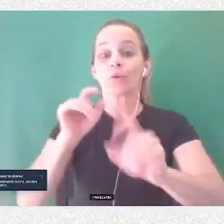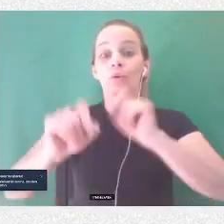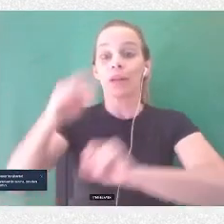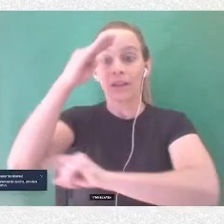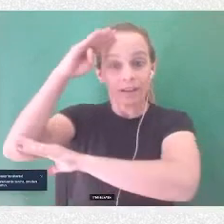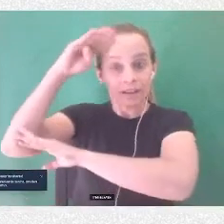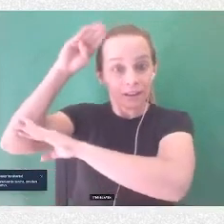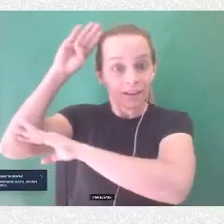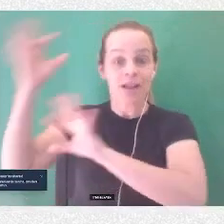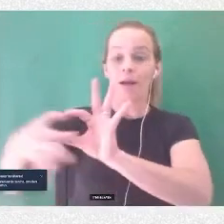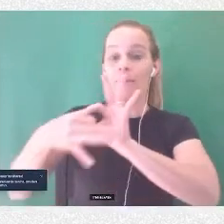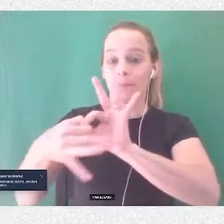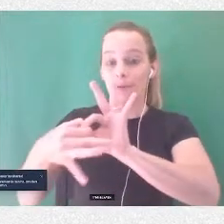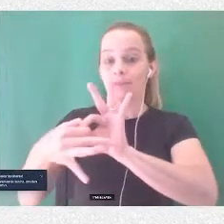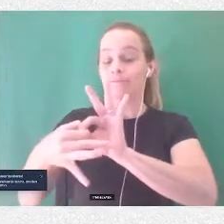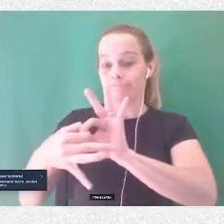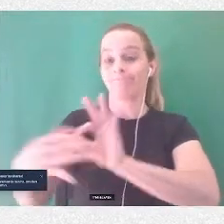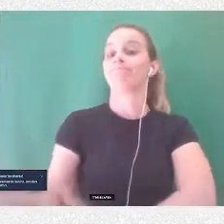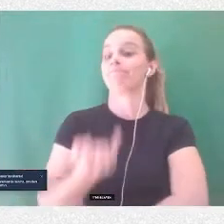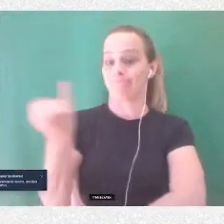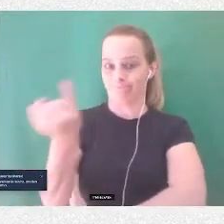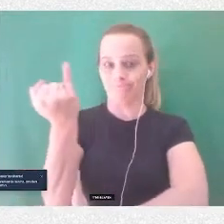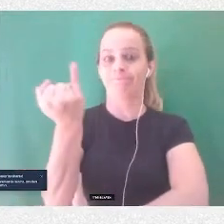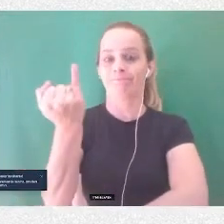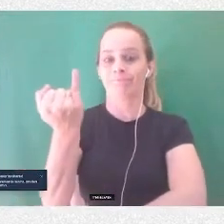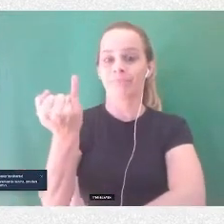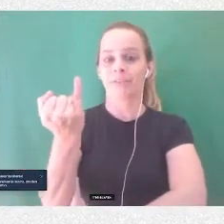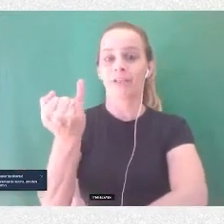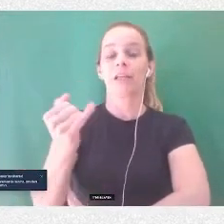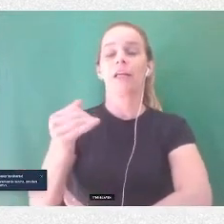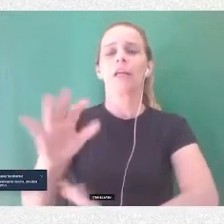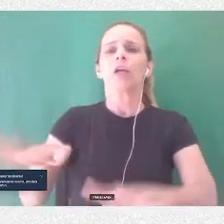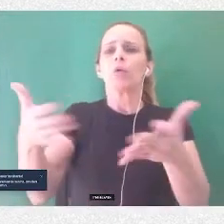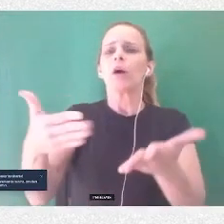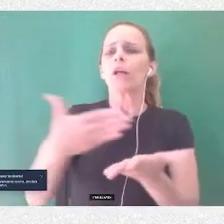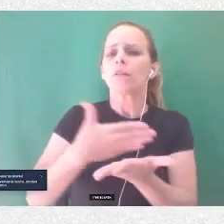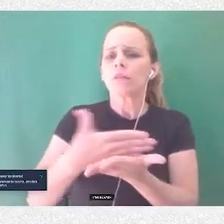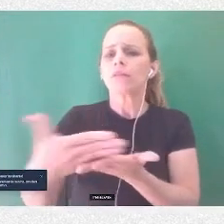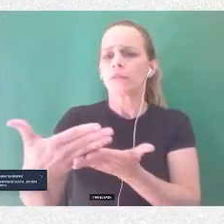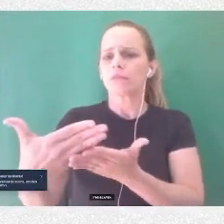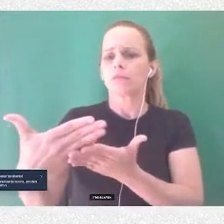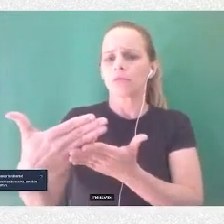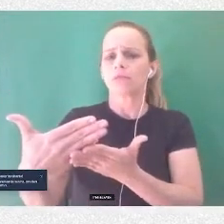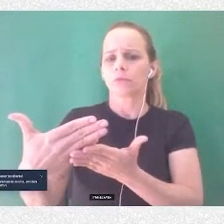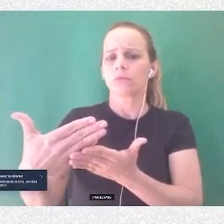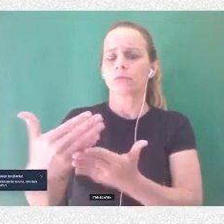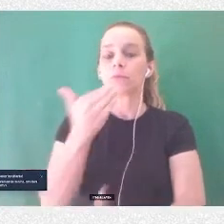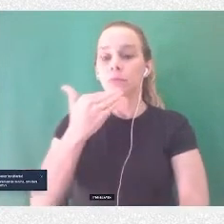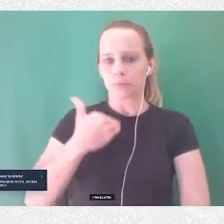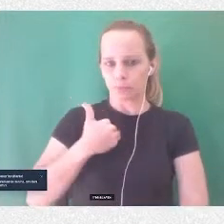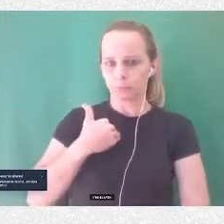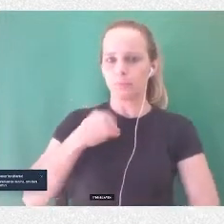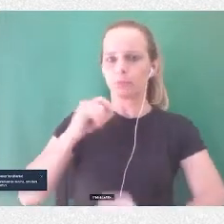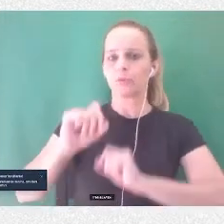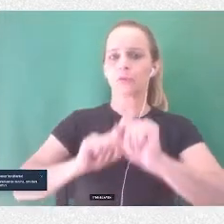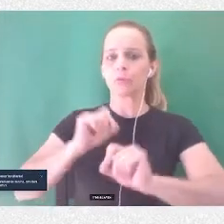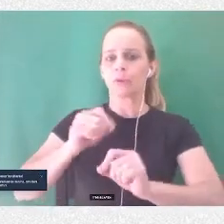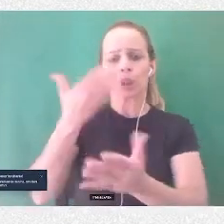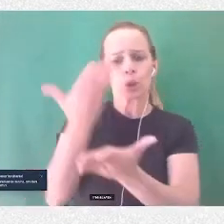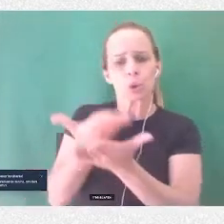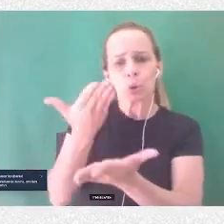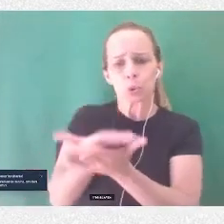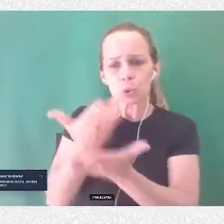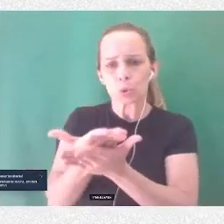essas parcerias proporcionam. E quando fomos procurados em relação a receber esse estudo, em vista de toda essa situação